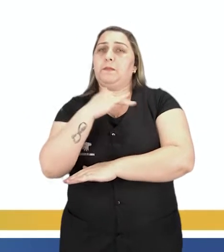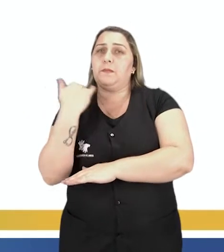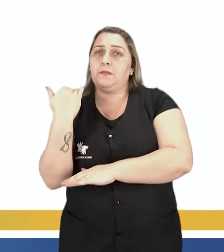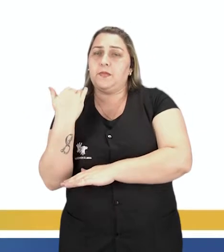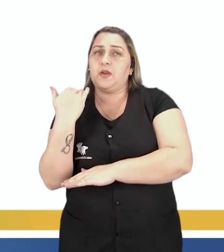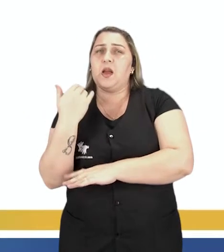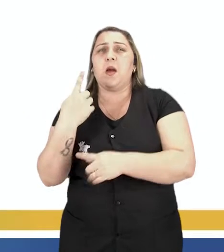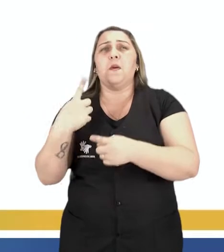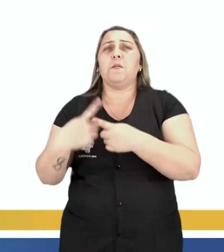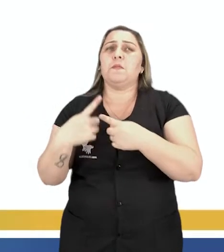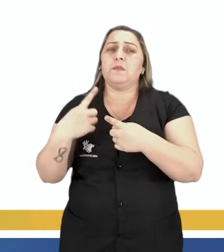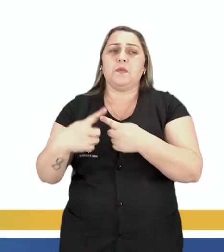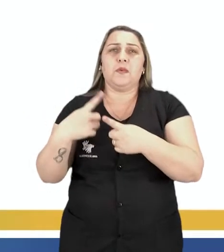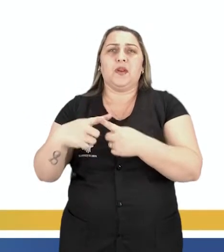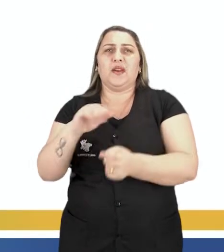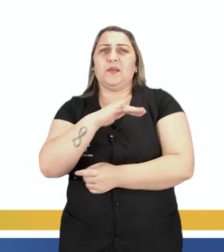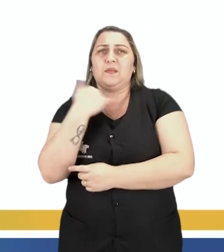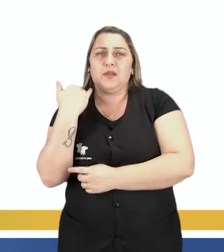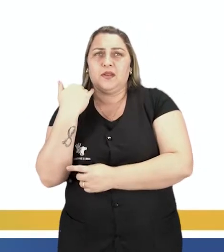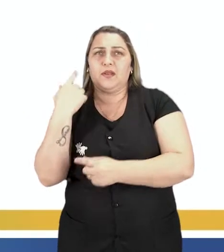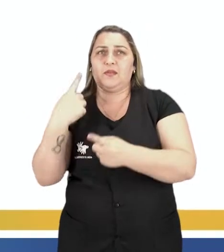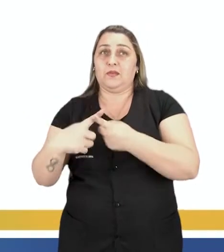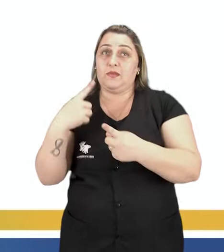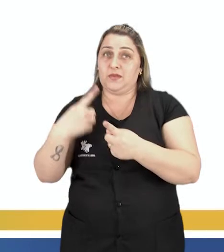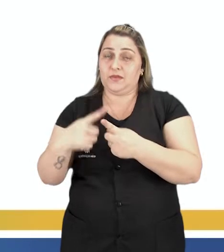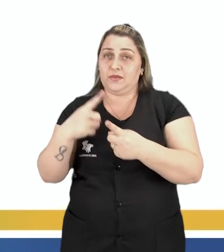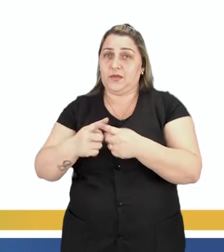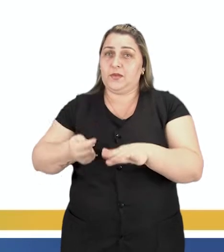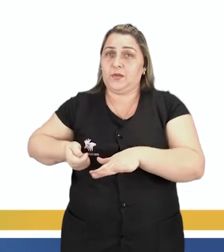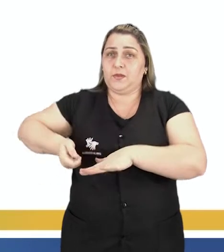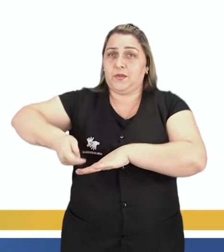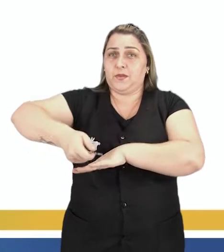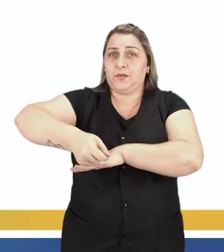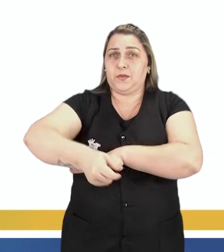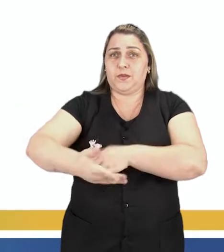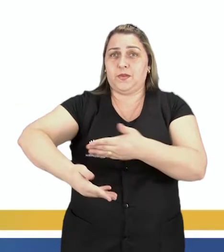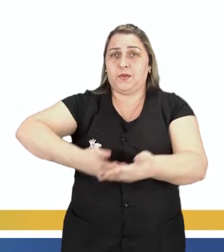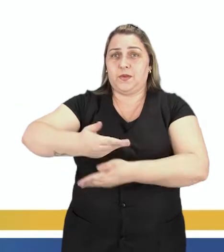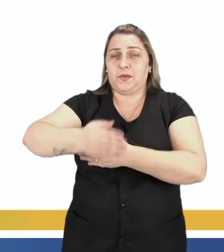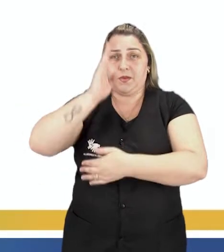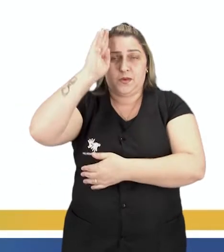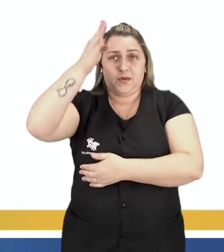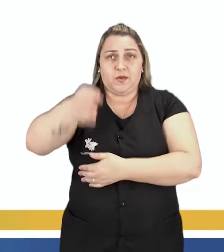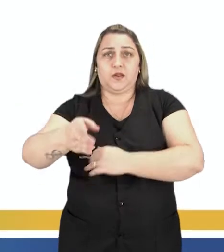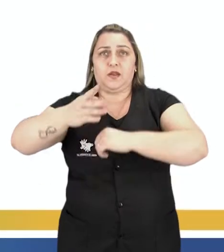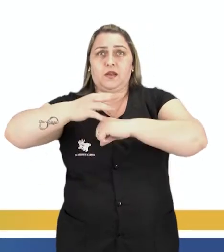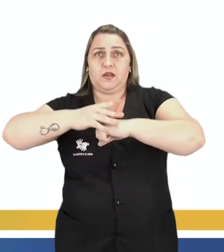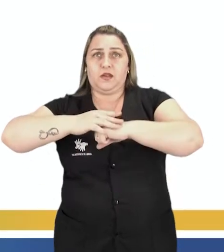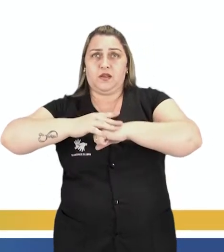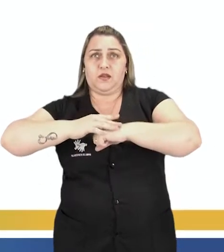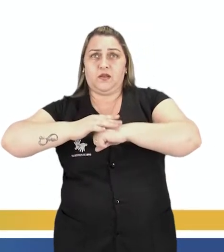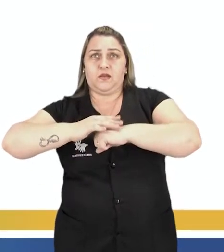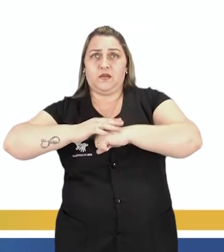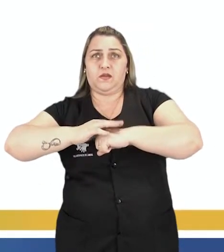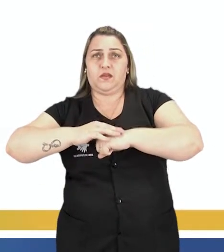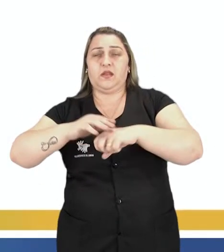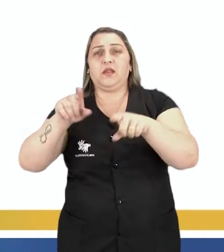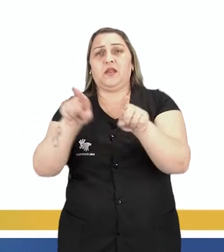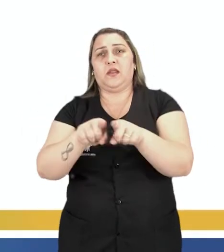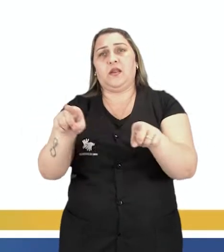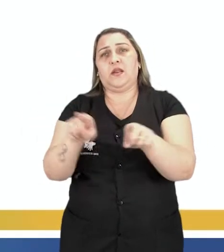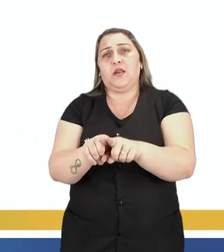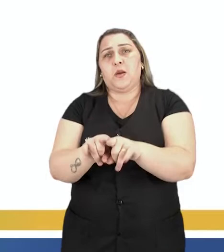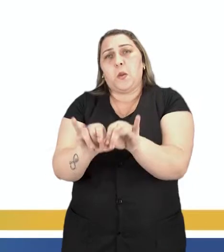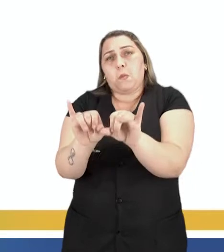Por que as fake news que matam? Porque muitas dessas fake news, que são relacionadas principalmente a doenças, algumas também a